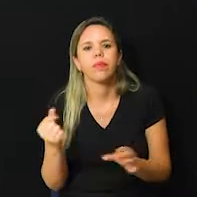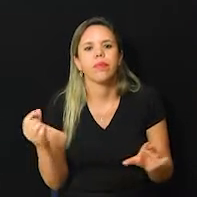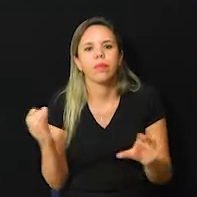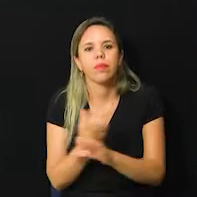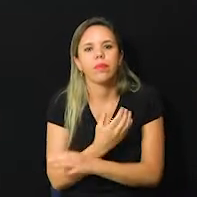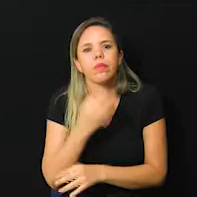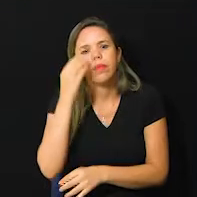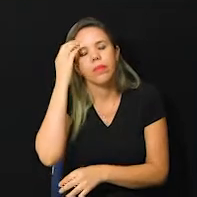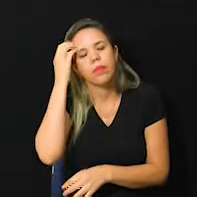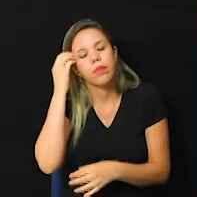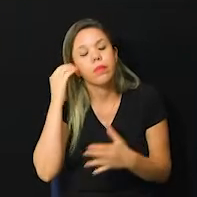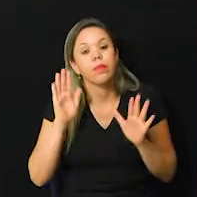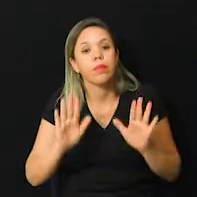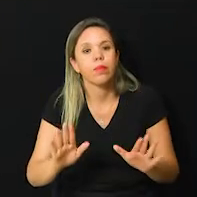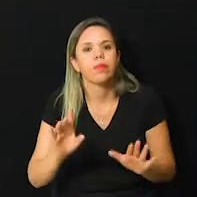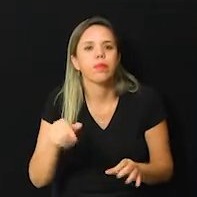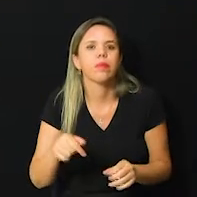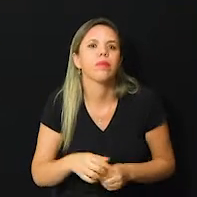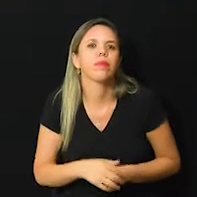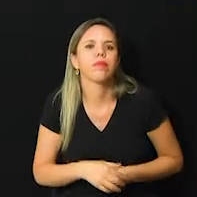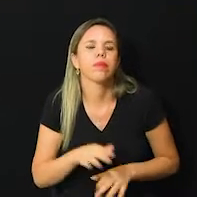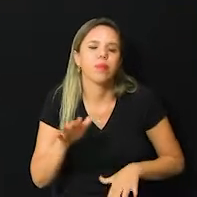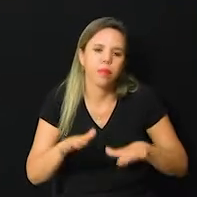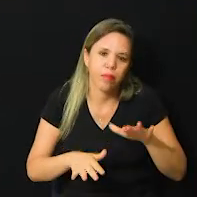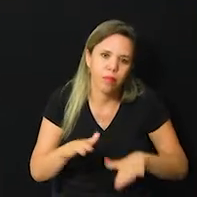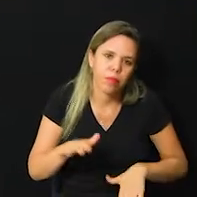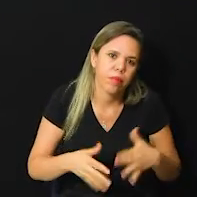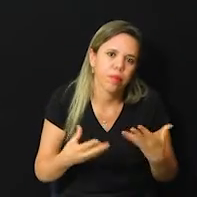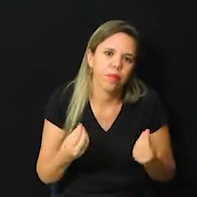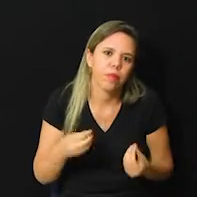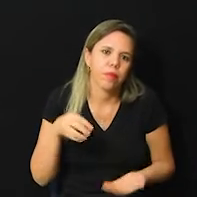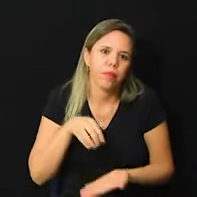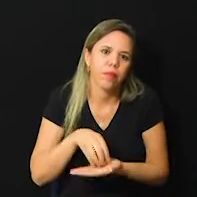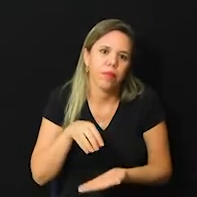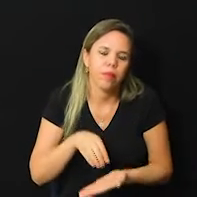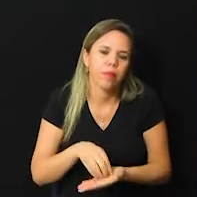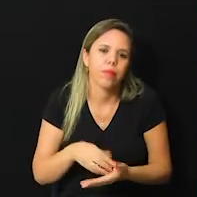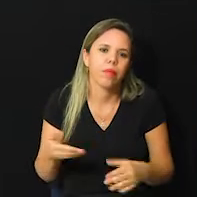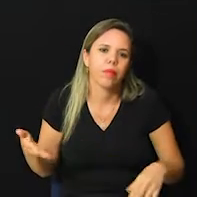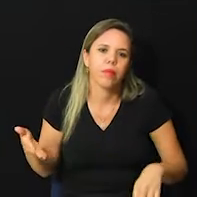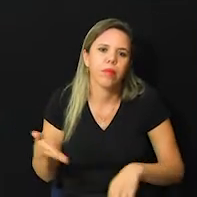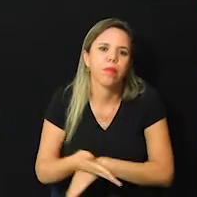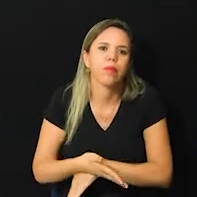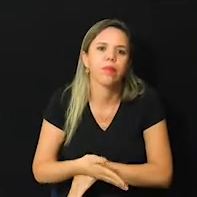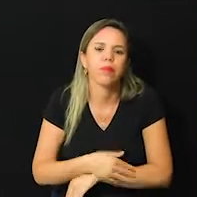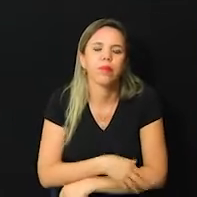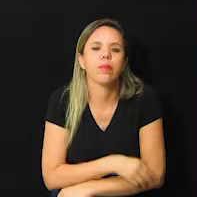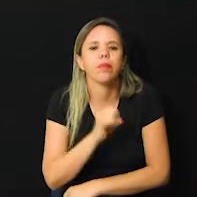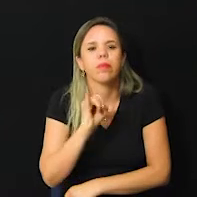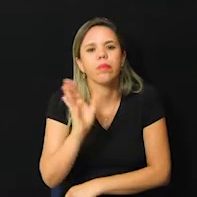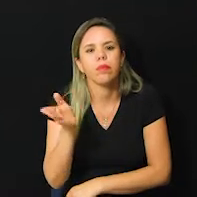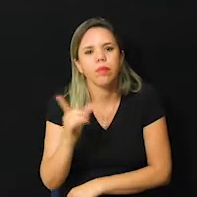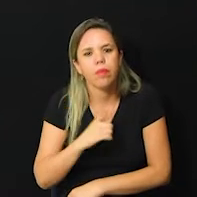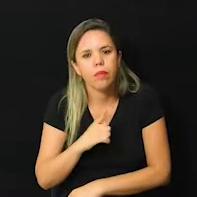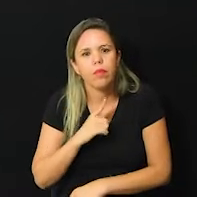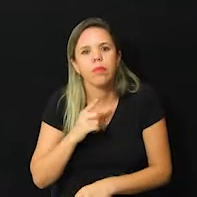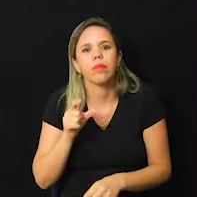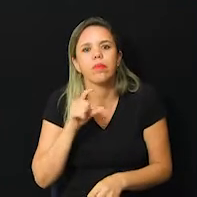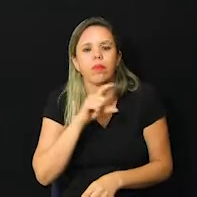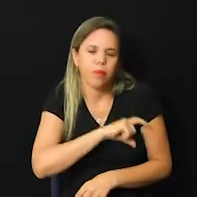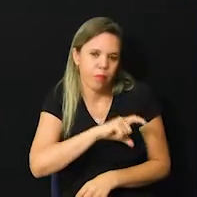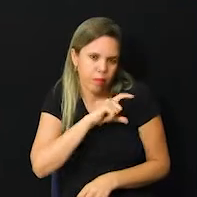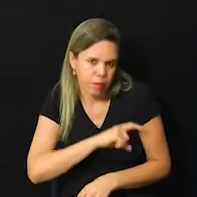total o Porém isso depende muito da agência que você entrou se você já tem a sua